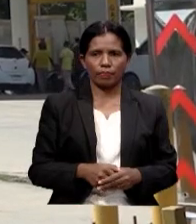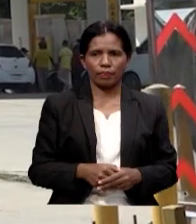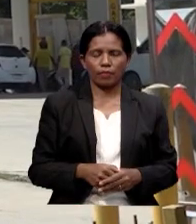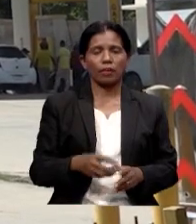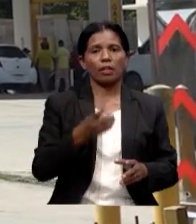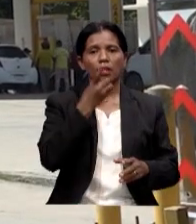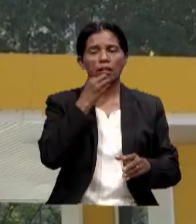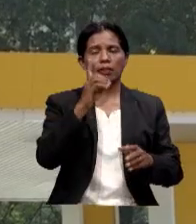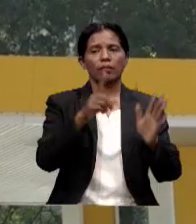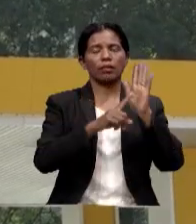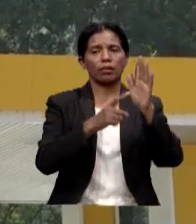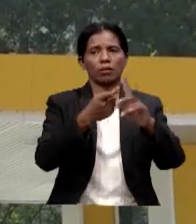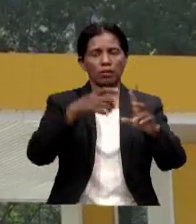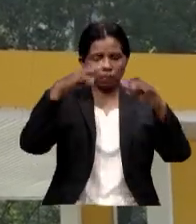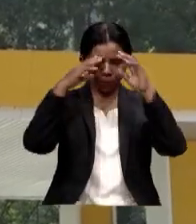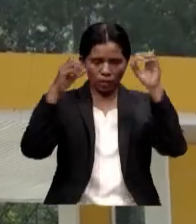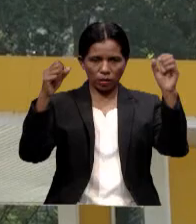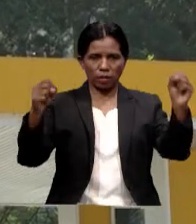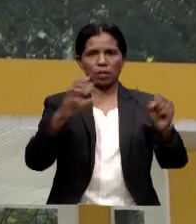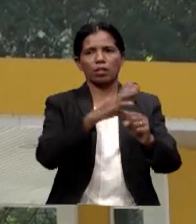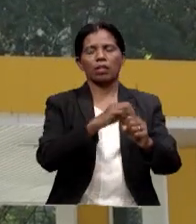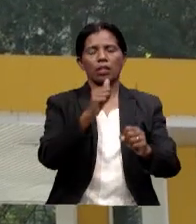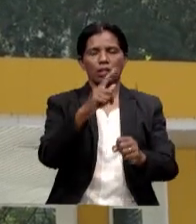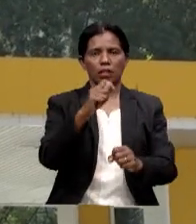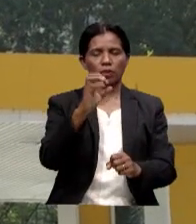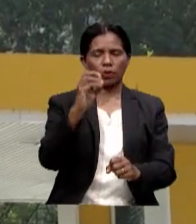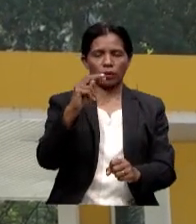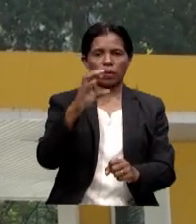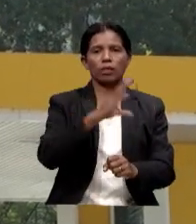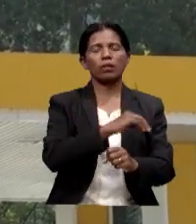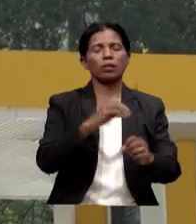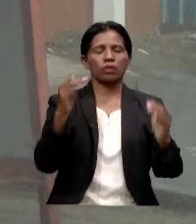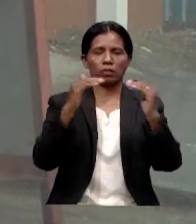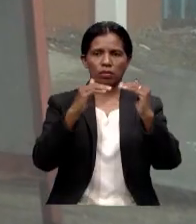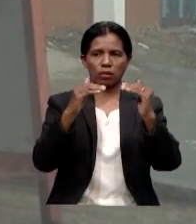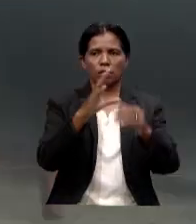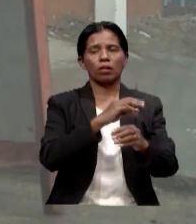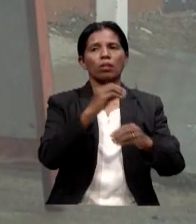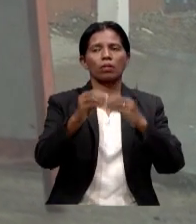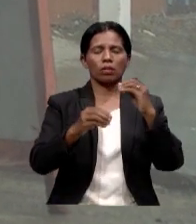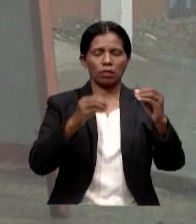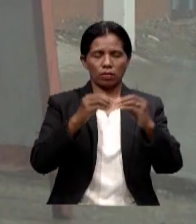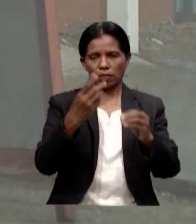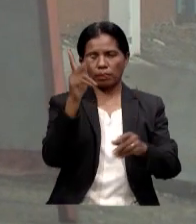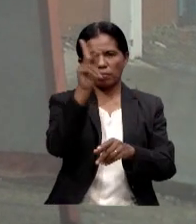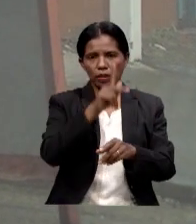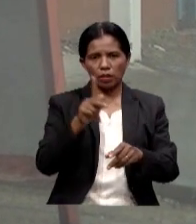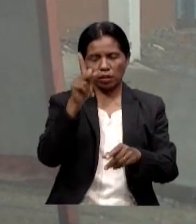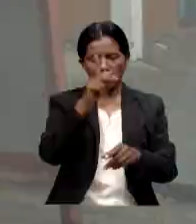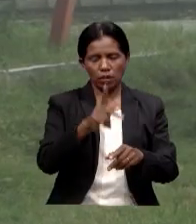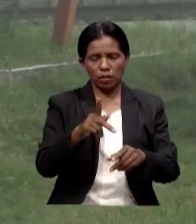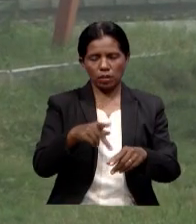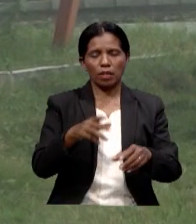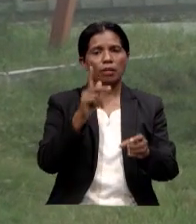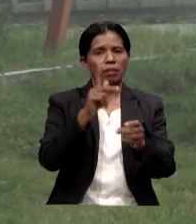Declaração ne hatohusi presidente Tane Consumidor Antônio Ramos lihusi conferência imprensa com a pesquisa folha em combustível e